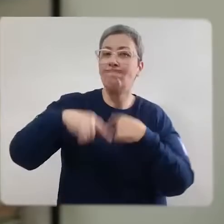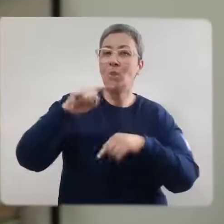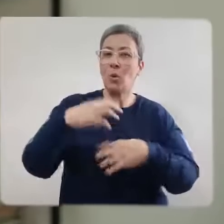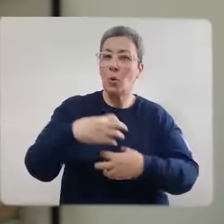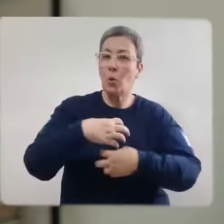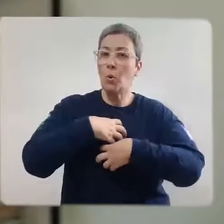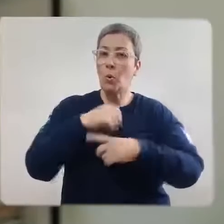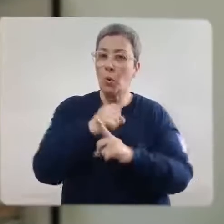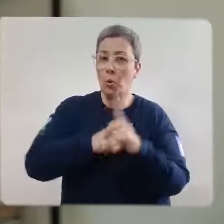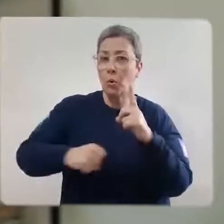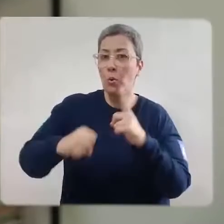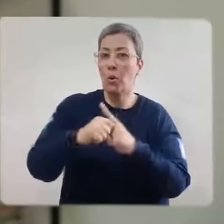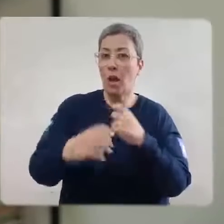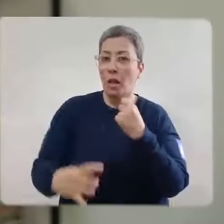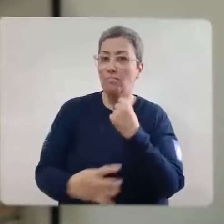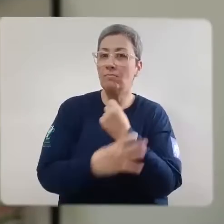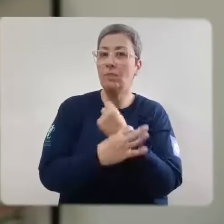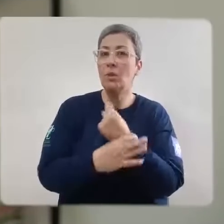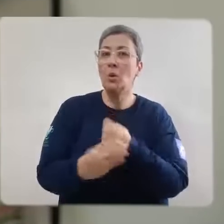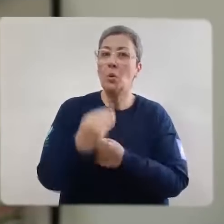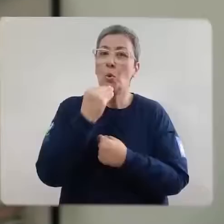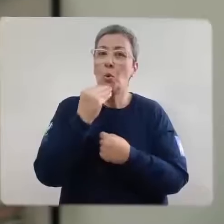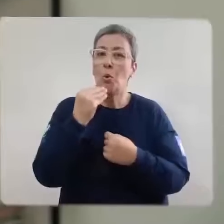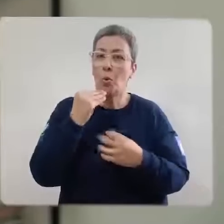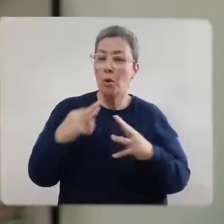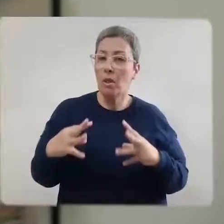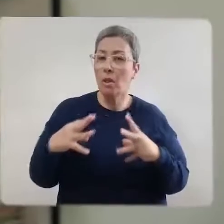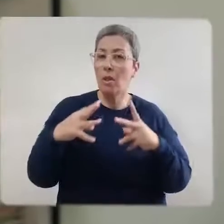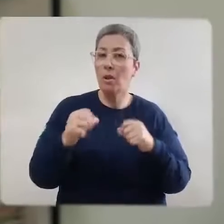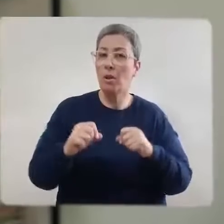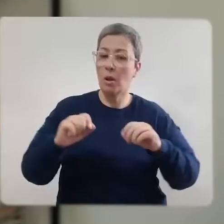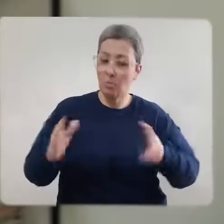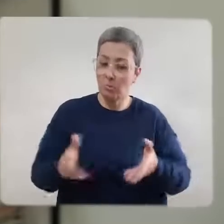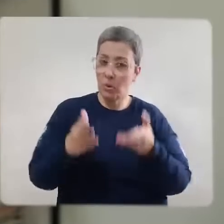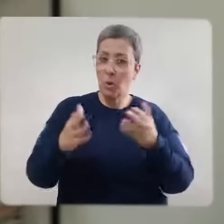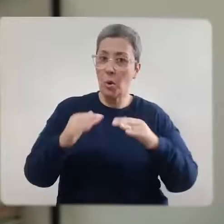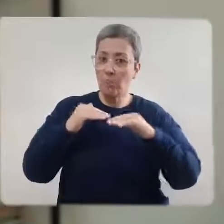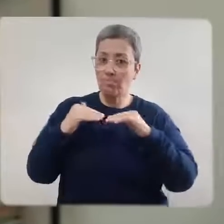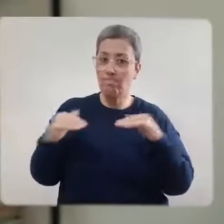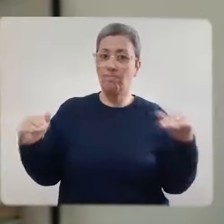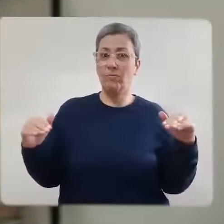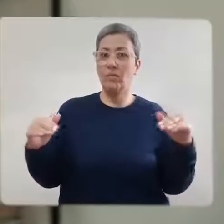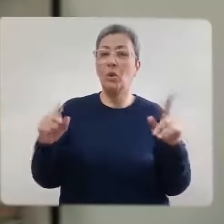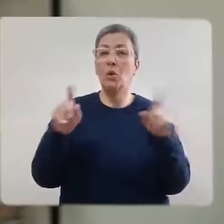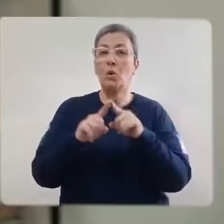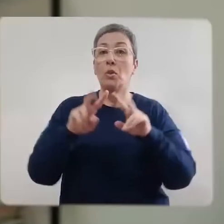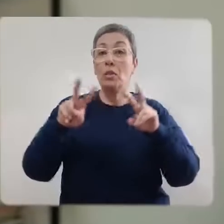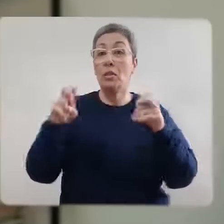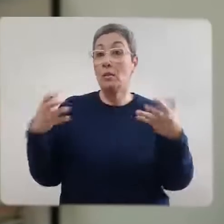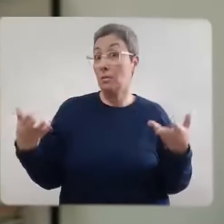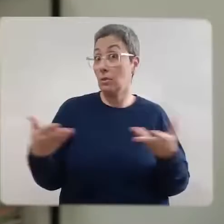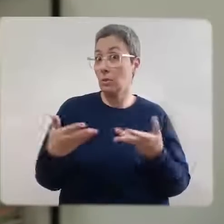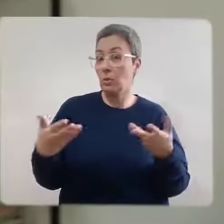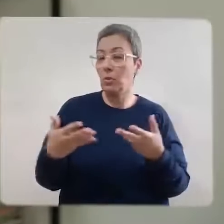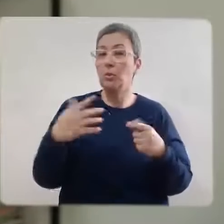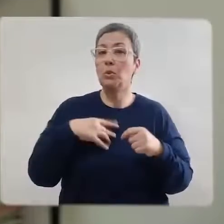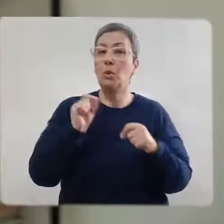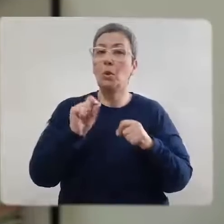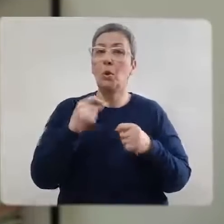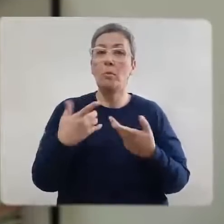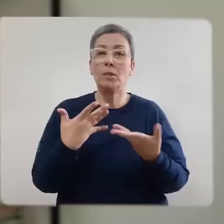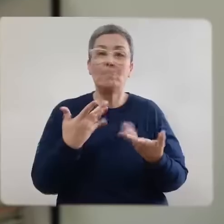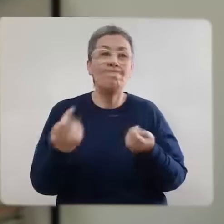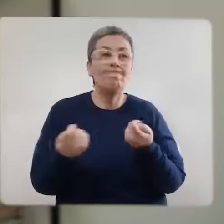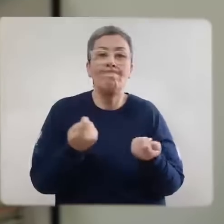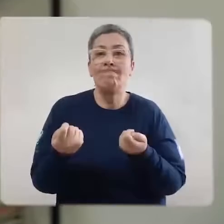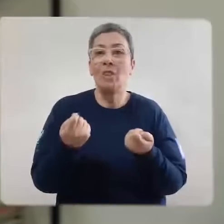e social para a garantia de oportunidade a todos em prol da equidade. Bom, nosso tema de hoje é